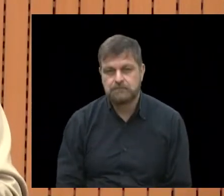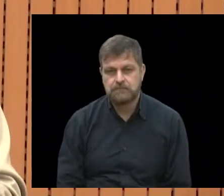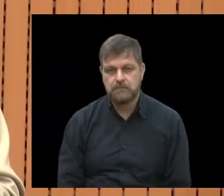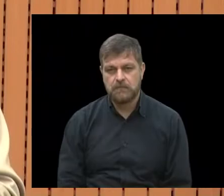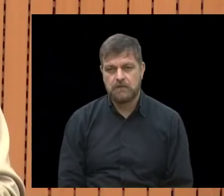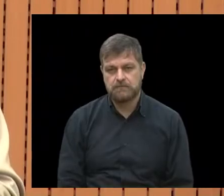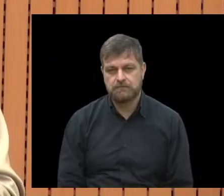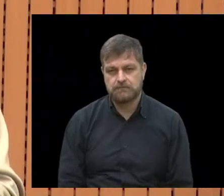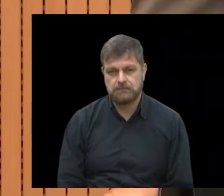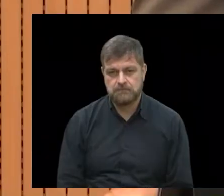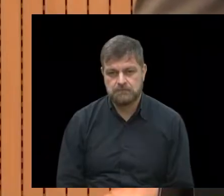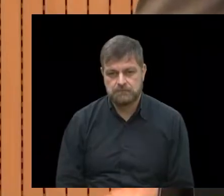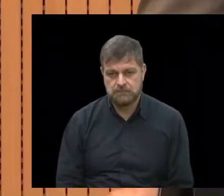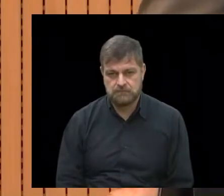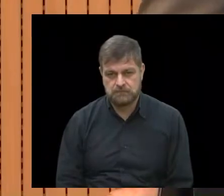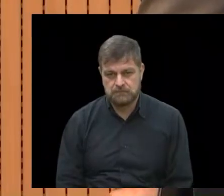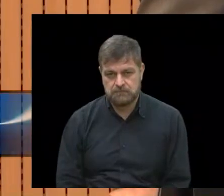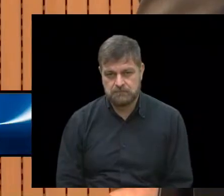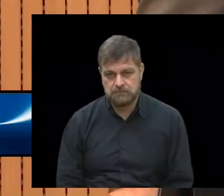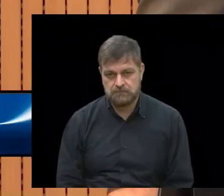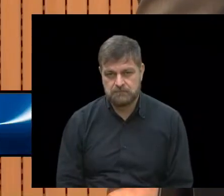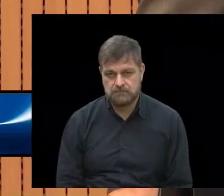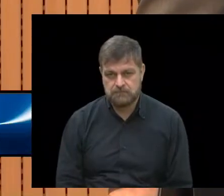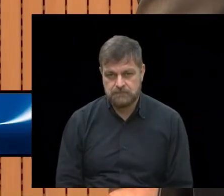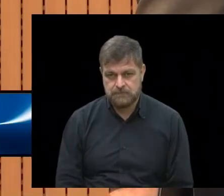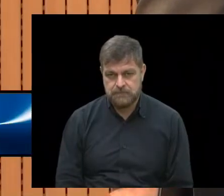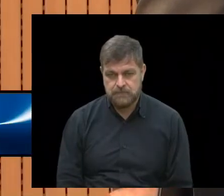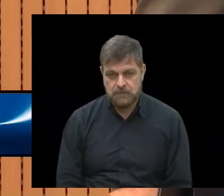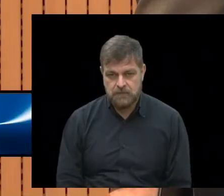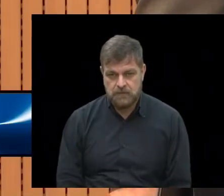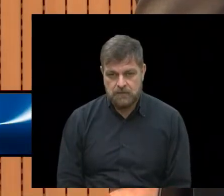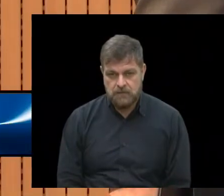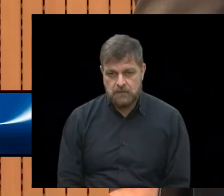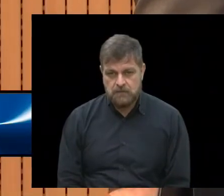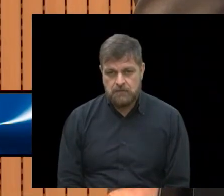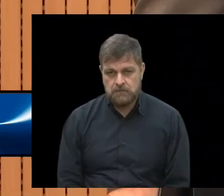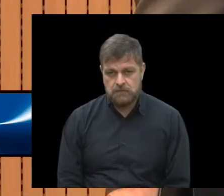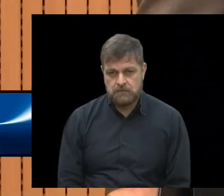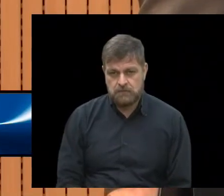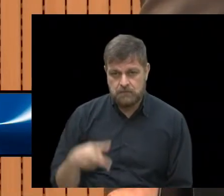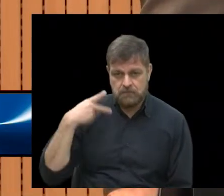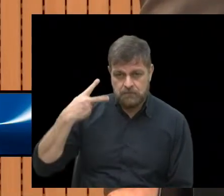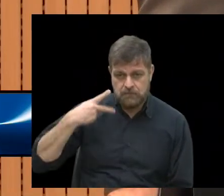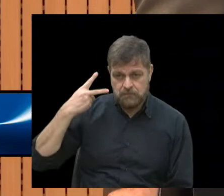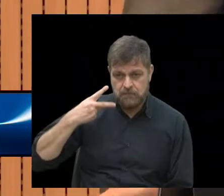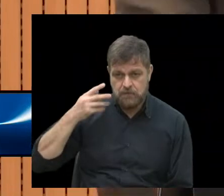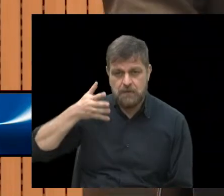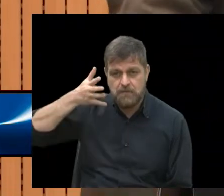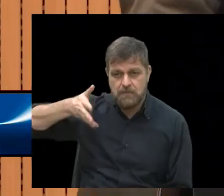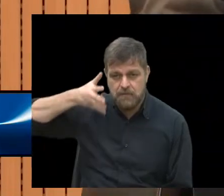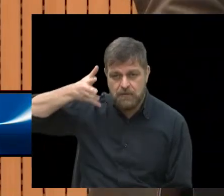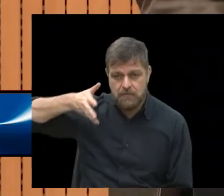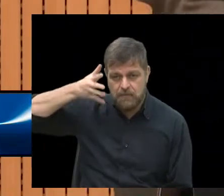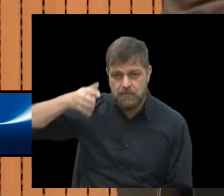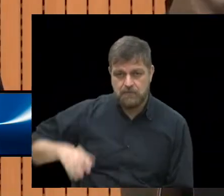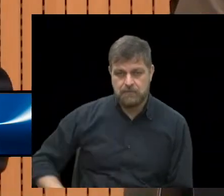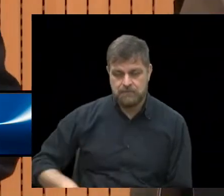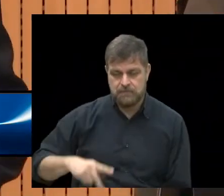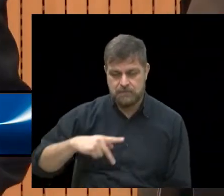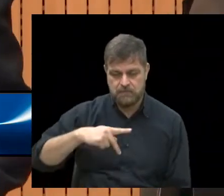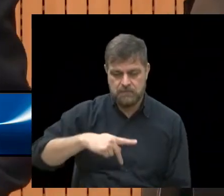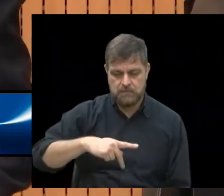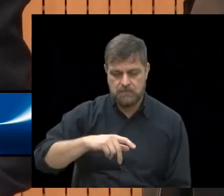inscrito. Pois não, senhor presidente. Pastor Elias, o vereador inscrito no grande expediente é o vereador Dr.